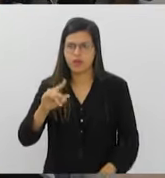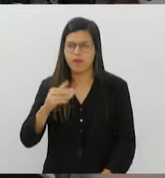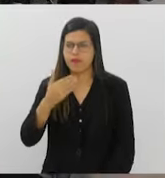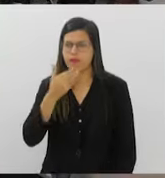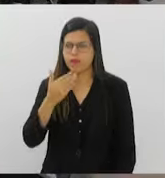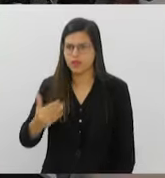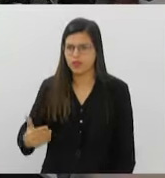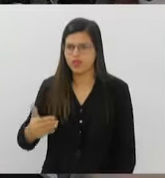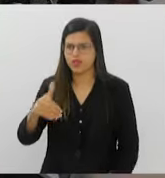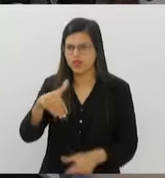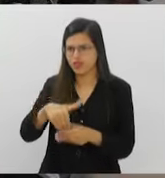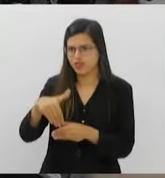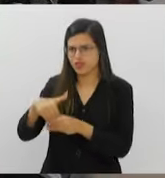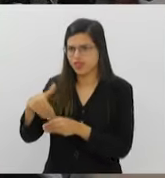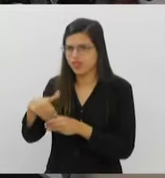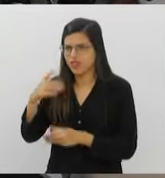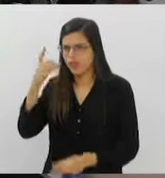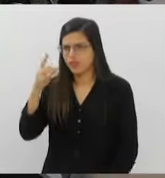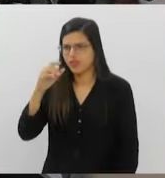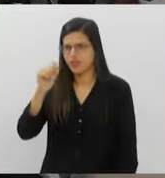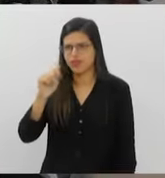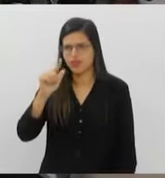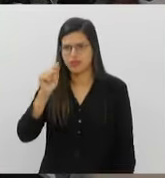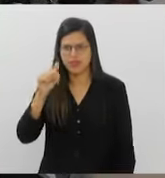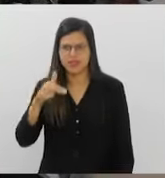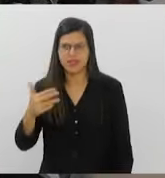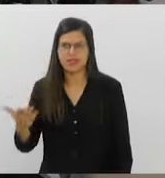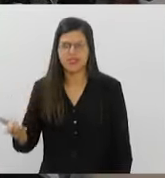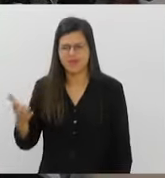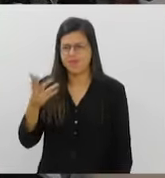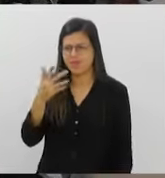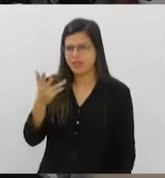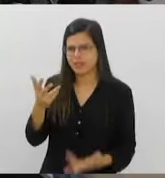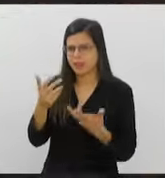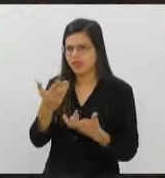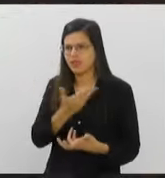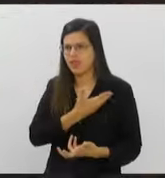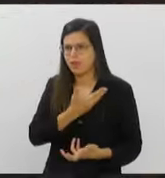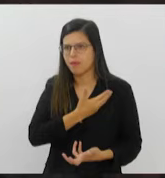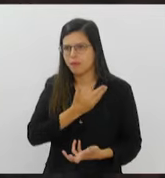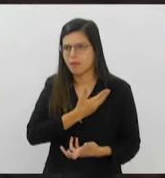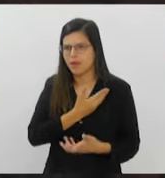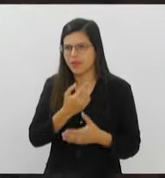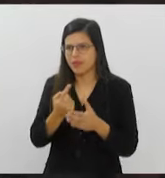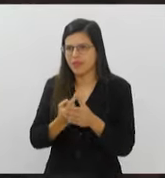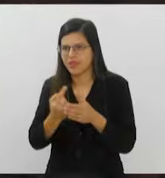deputado Alan Lopes isso em Campos. Isso que é amigo, hein, Renata? Está vendo, Renata? Já está me excluindo do